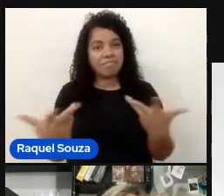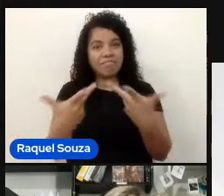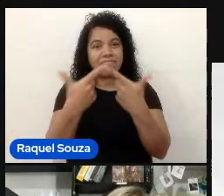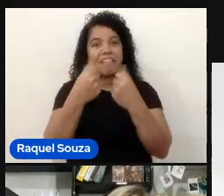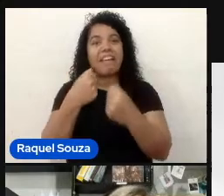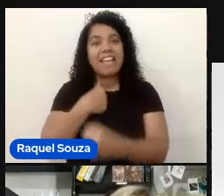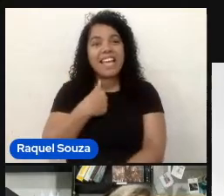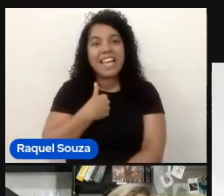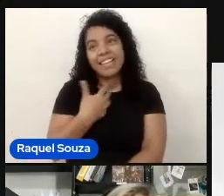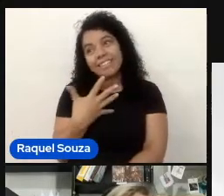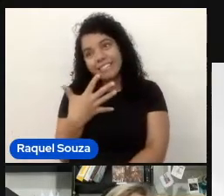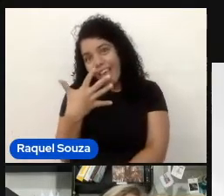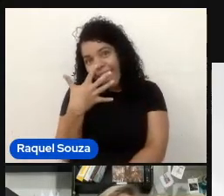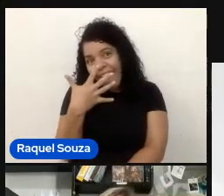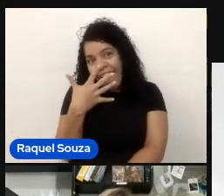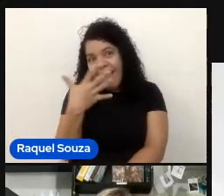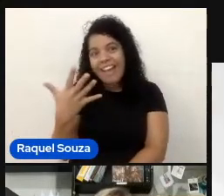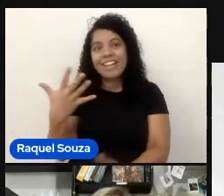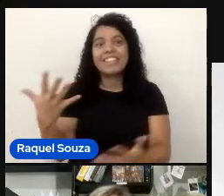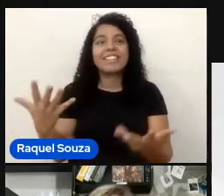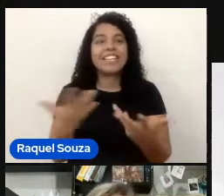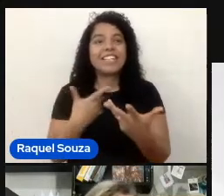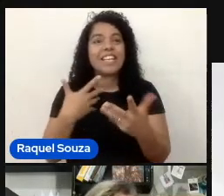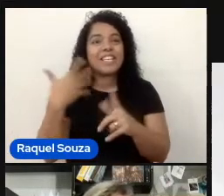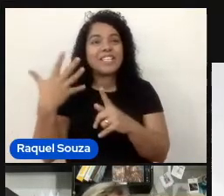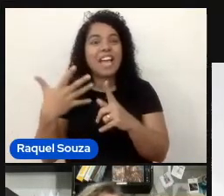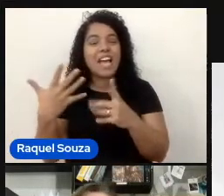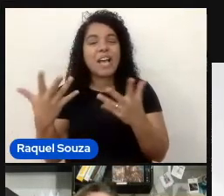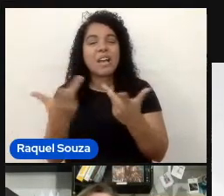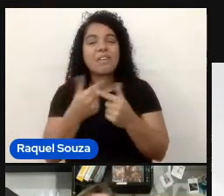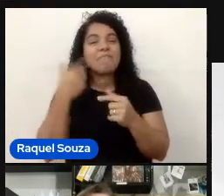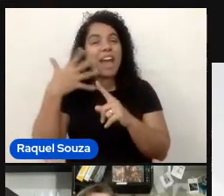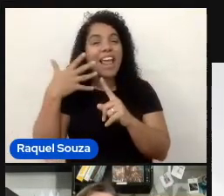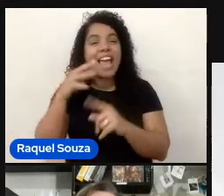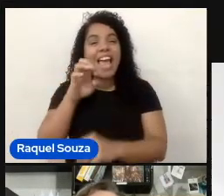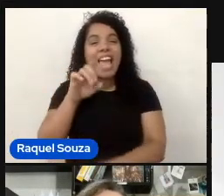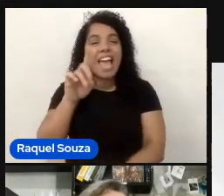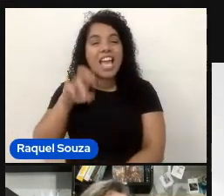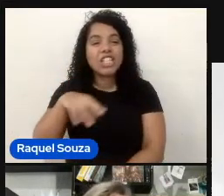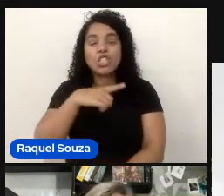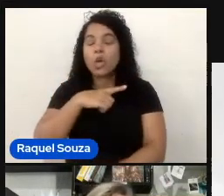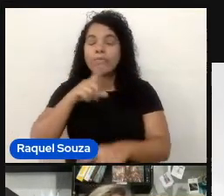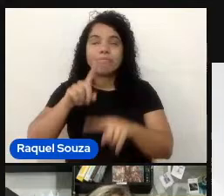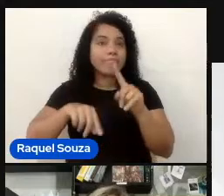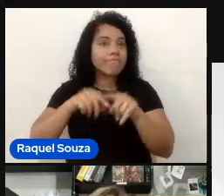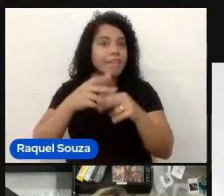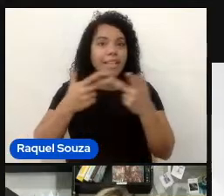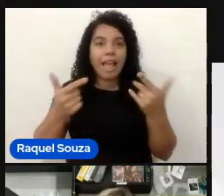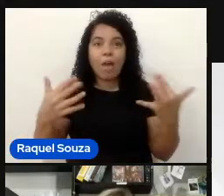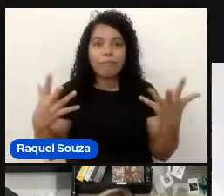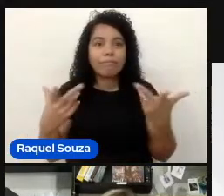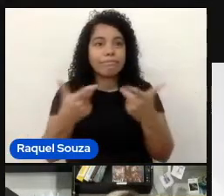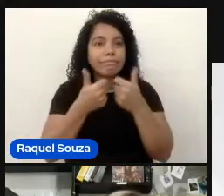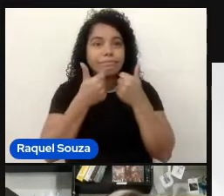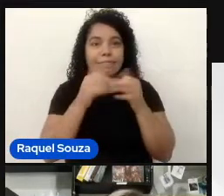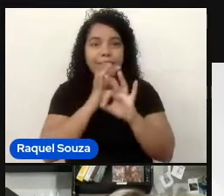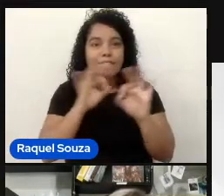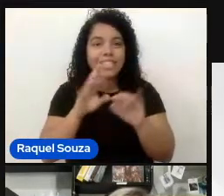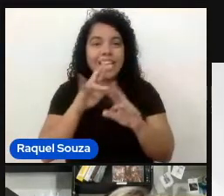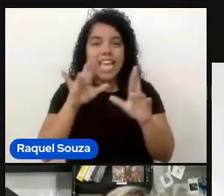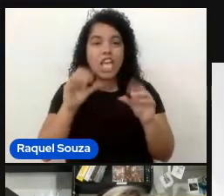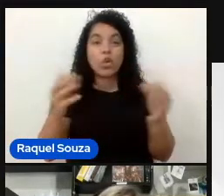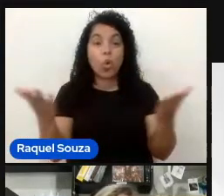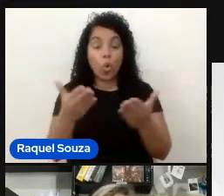muito chocada com a palestra do Edson, um material maravilhoso, conteúdo enriquecedor. Acho que hoje vai ser o dia